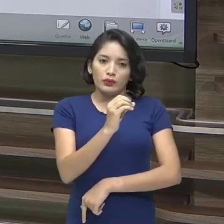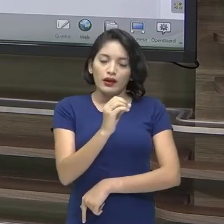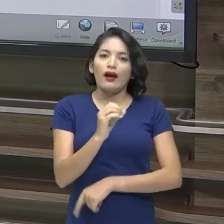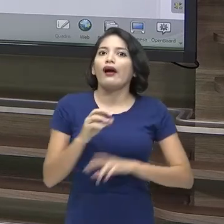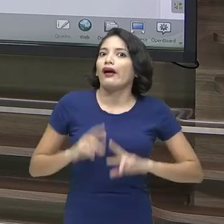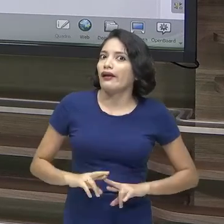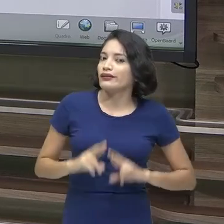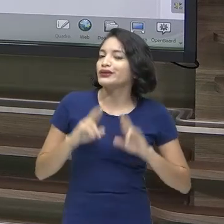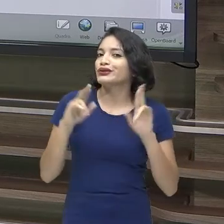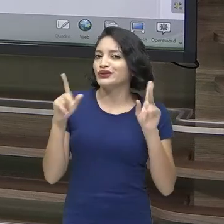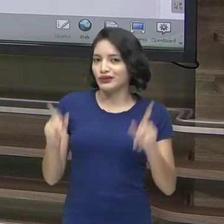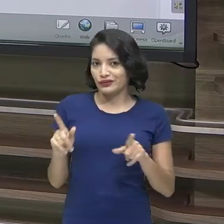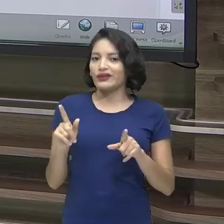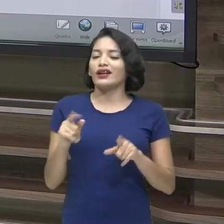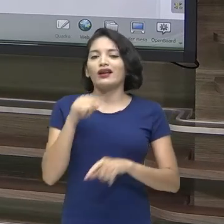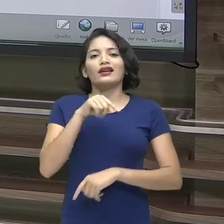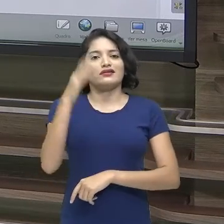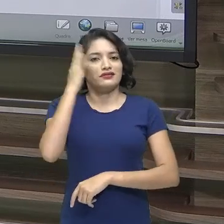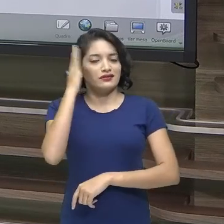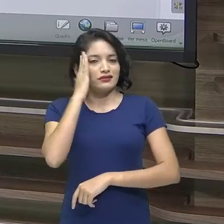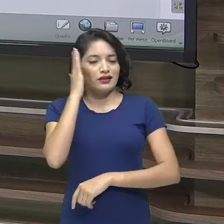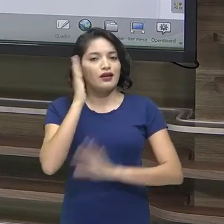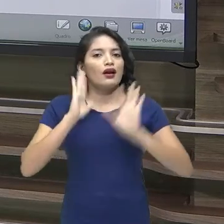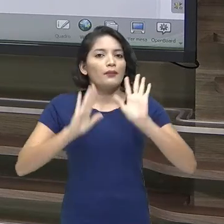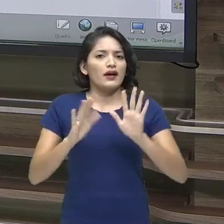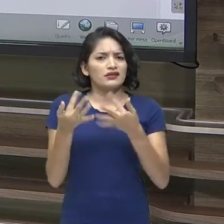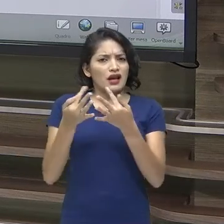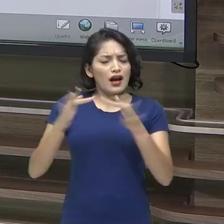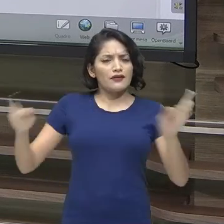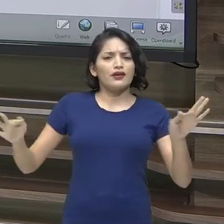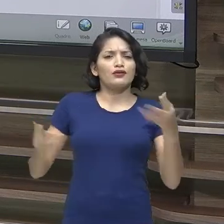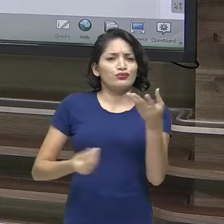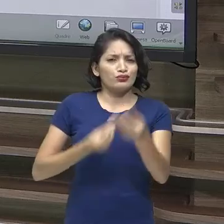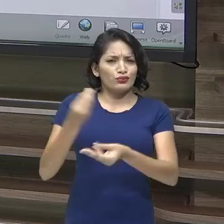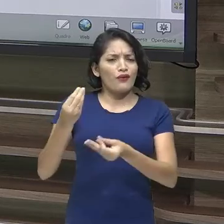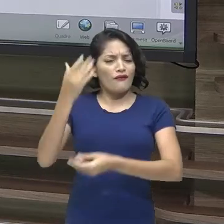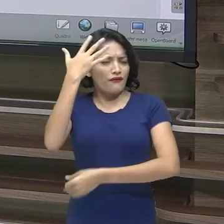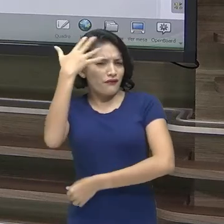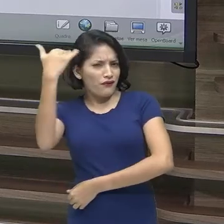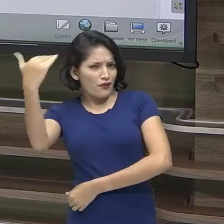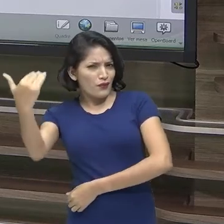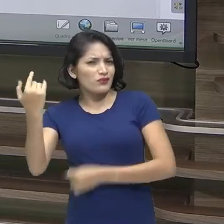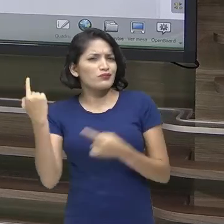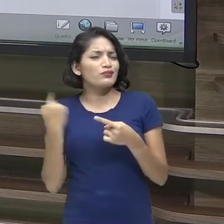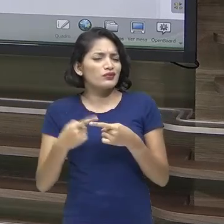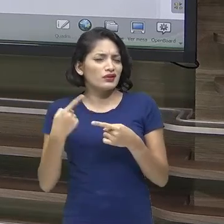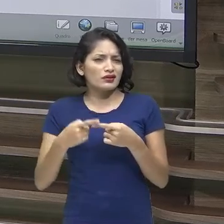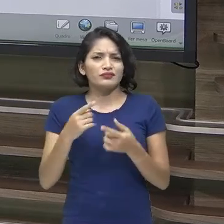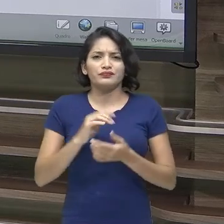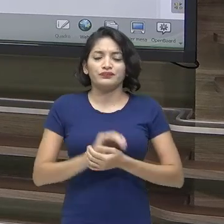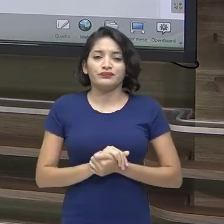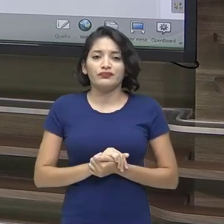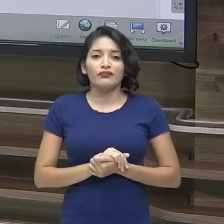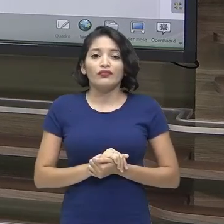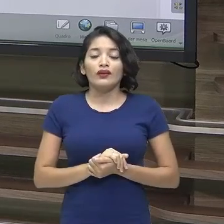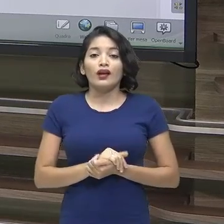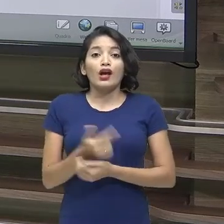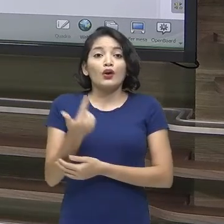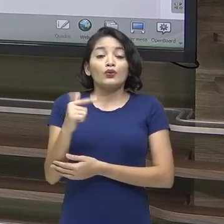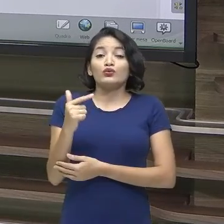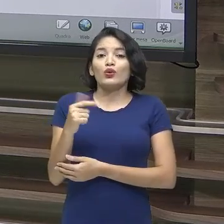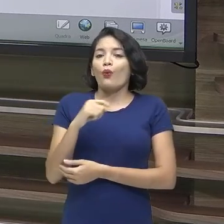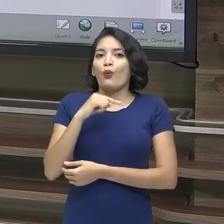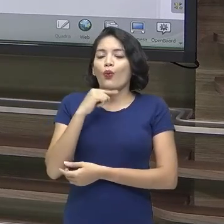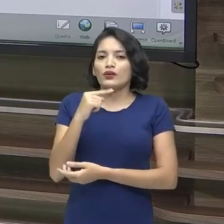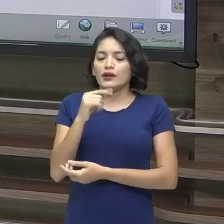é mais delicada do que ele já sabe, mas essa frase tornou-se muito famosa justamente por quê? Porque ele não tinha como chegar